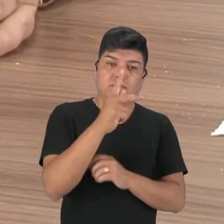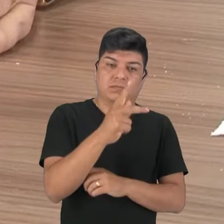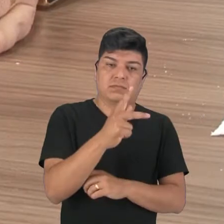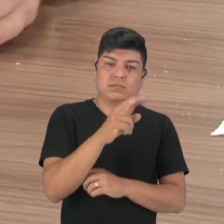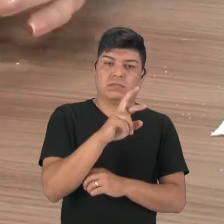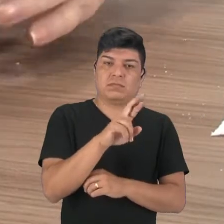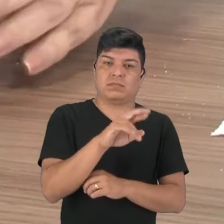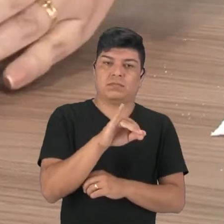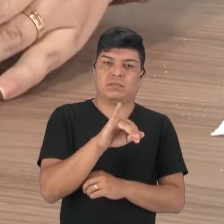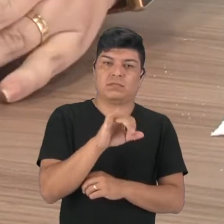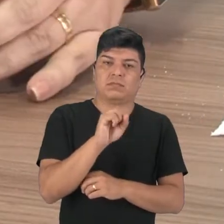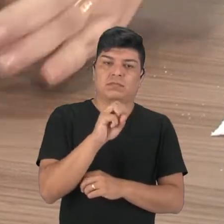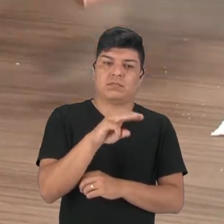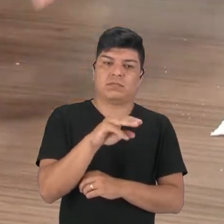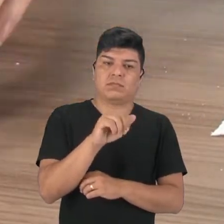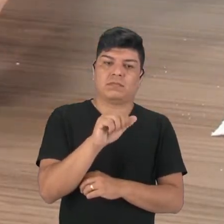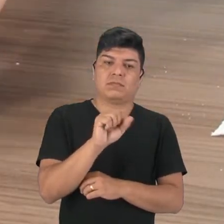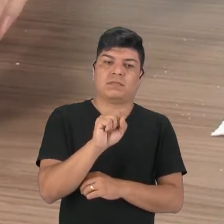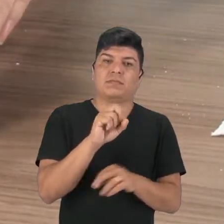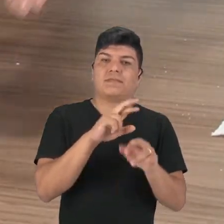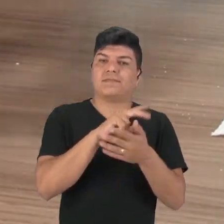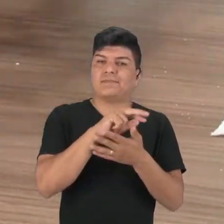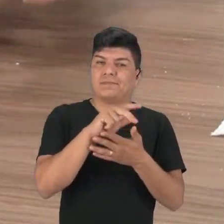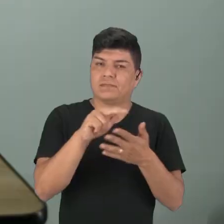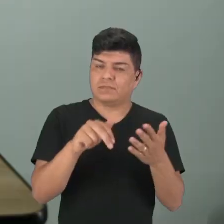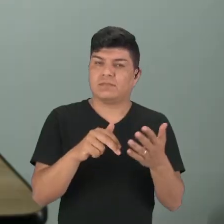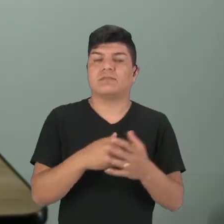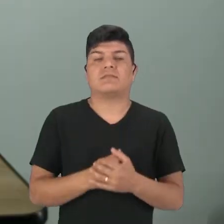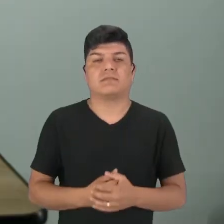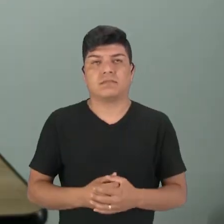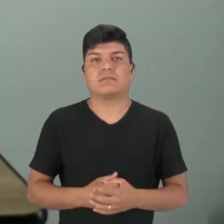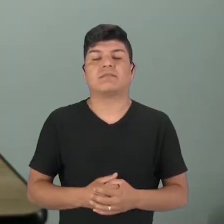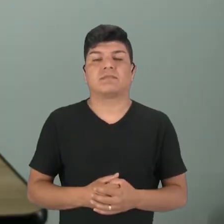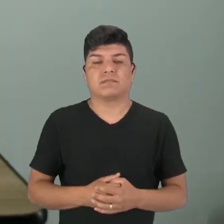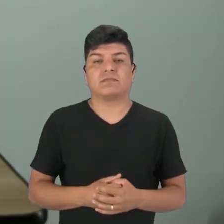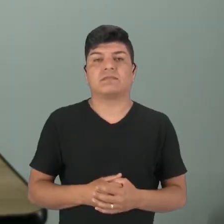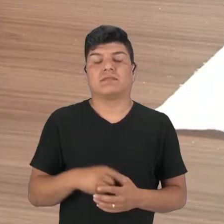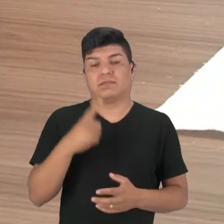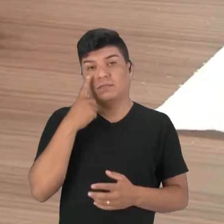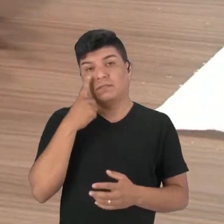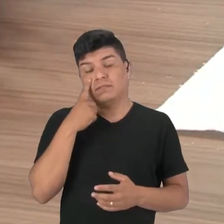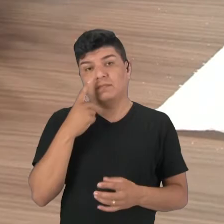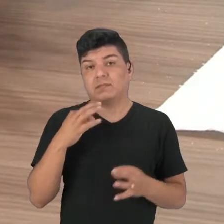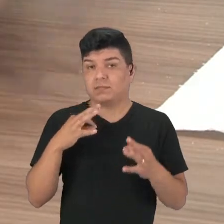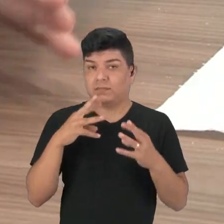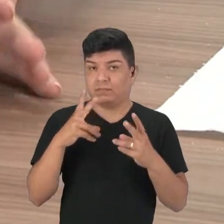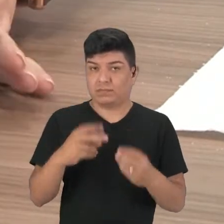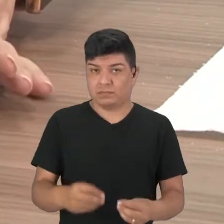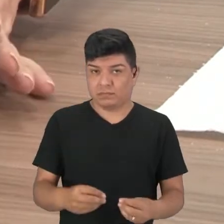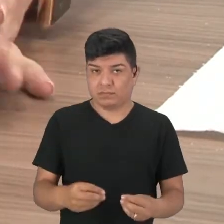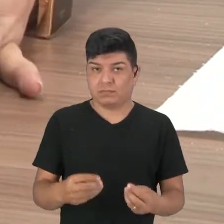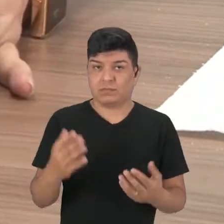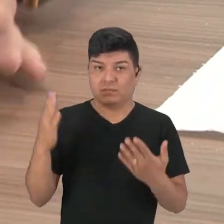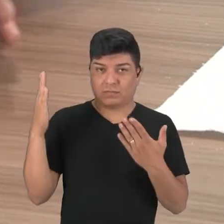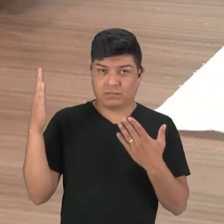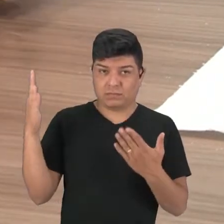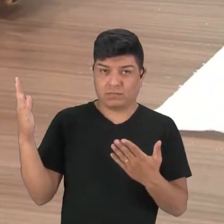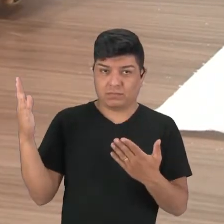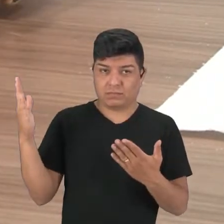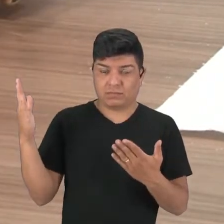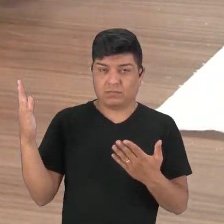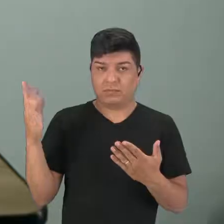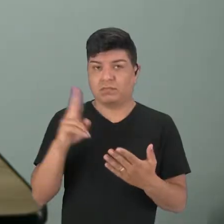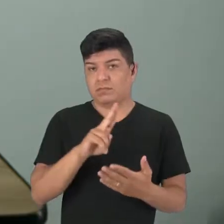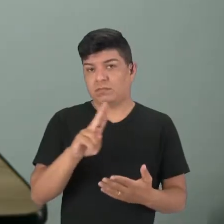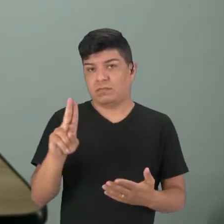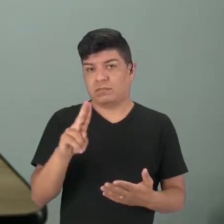prismas, né? São vários prismas, olha só. Estão vendo? Então, todos esses aqui nós chamamos